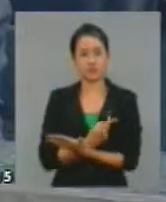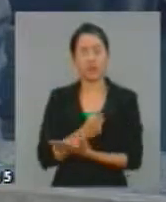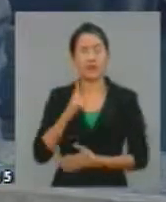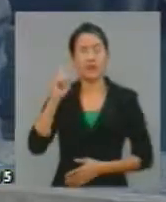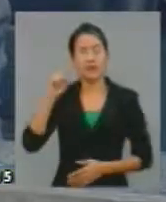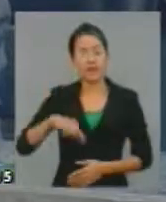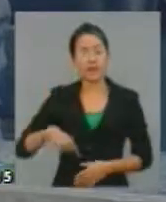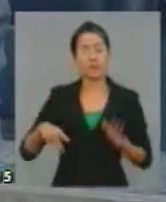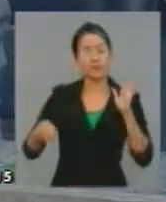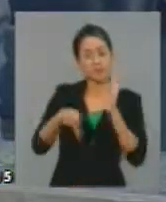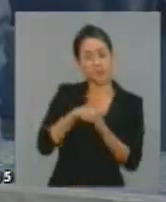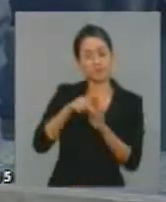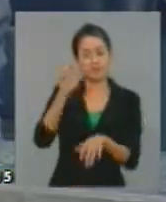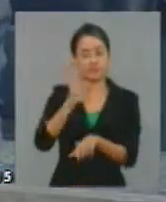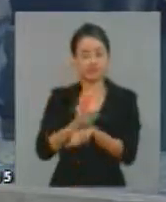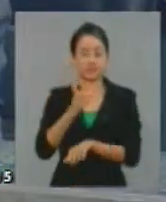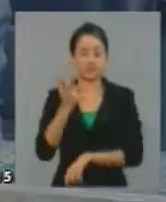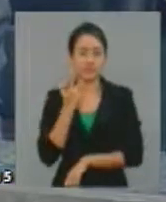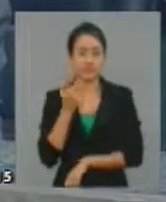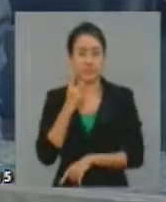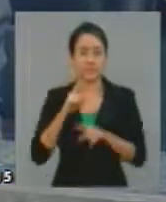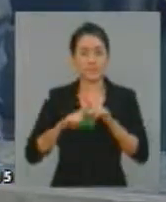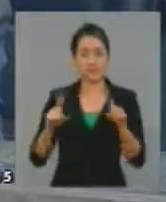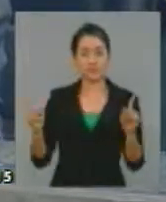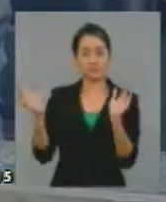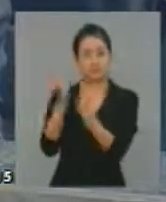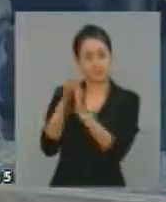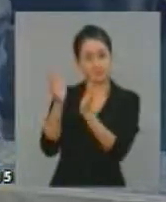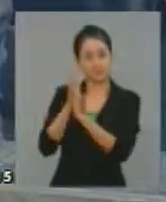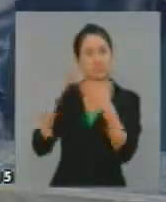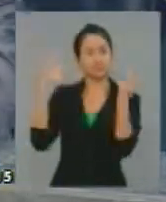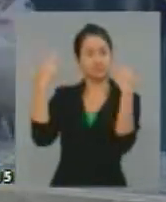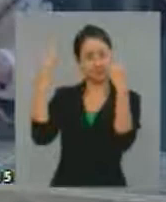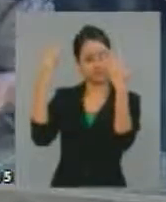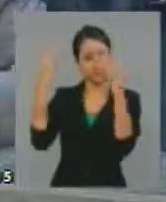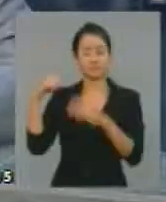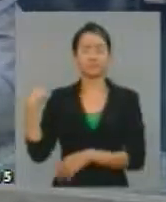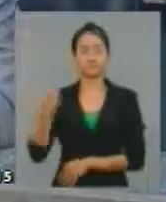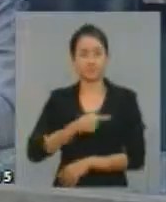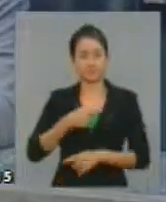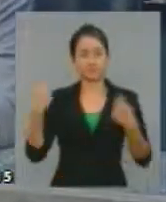do Estado de Ceará. Isso. Mas eu lhe parabenizo e acho que nós devemos